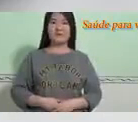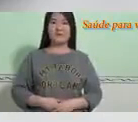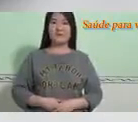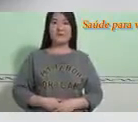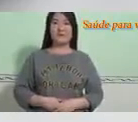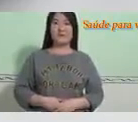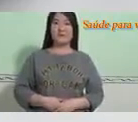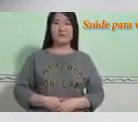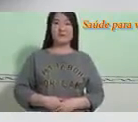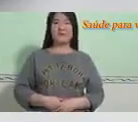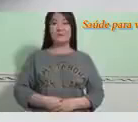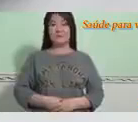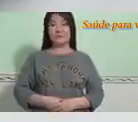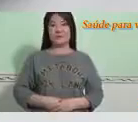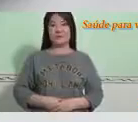medicamento.